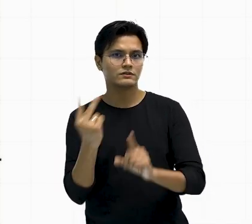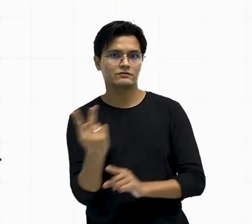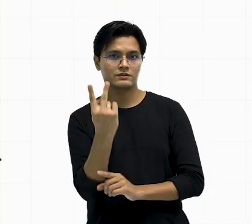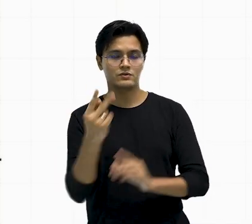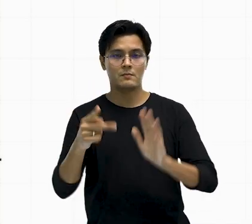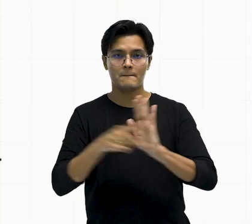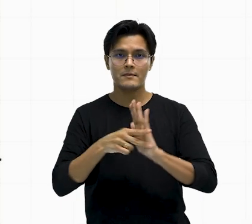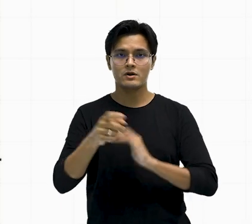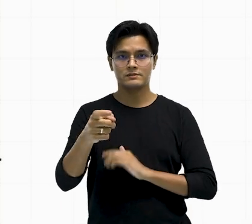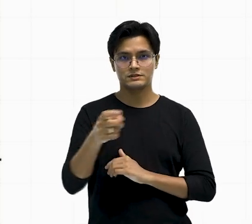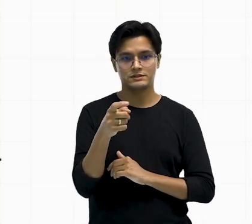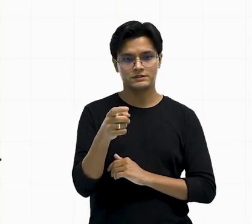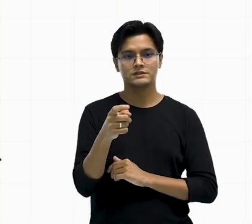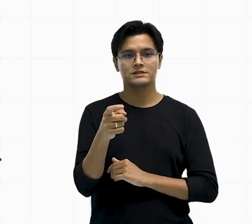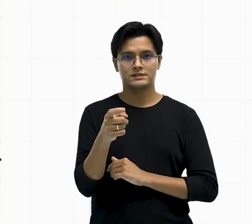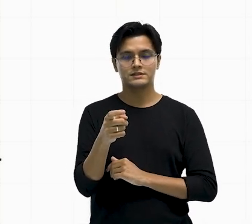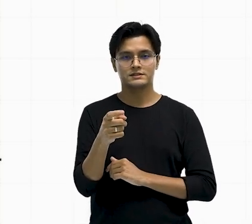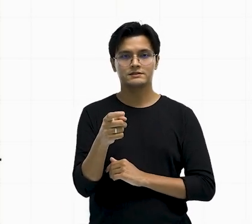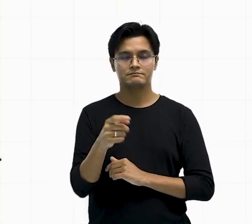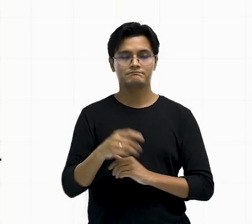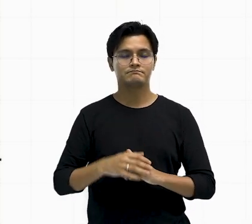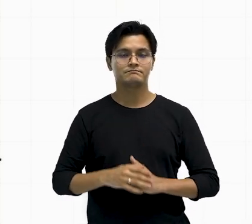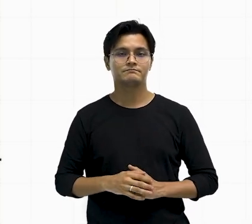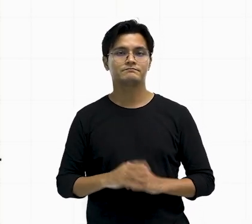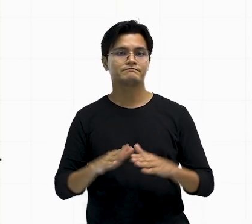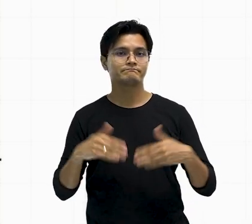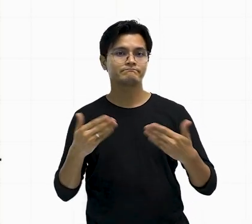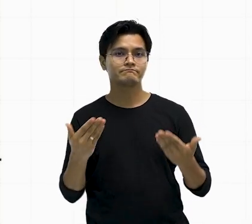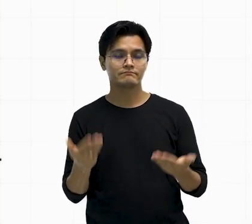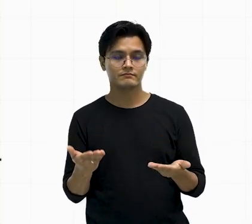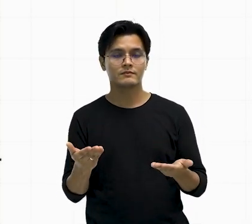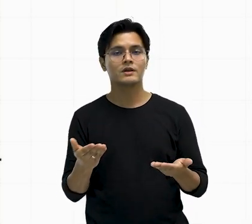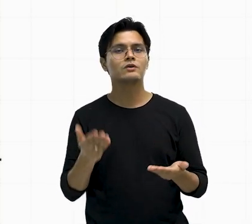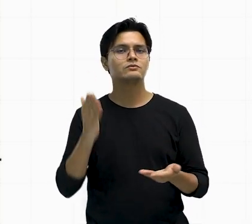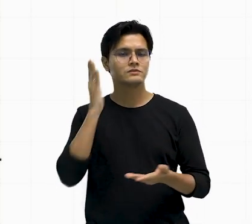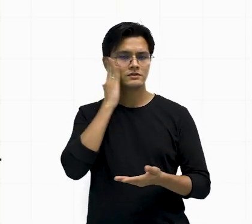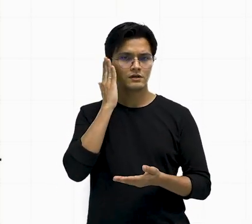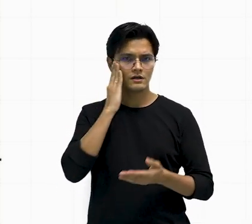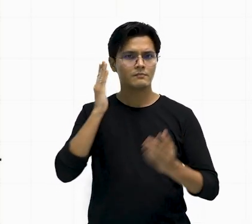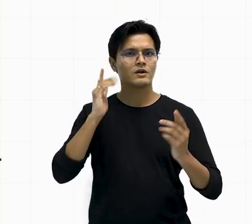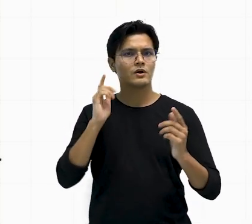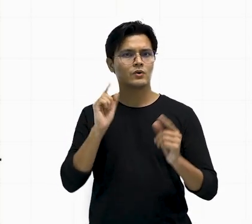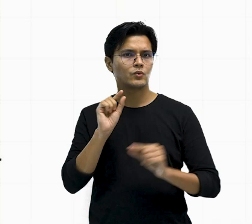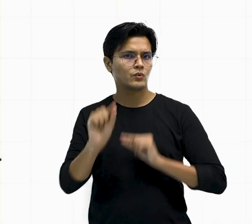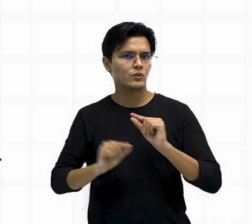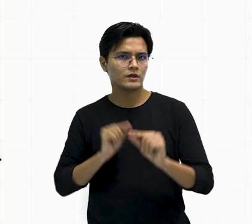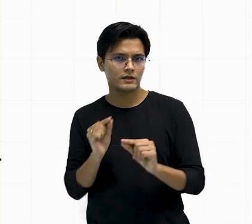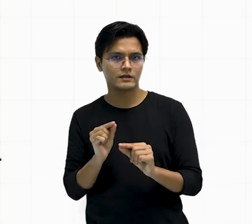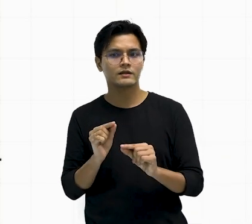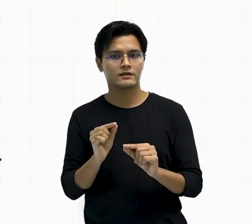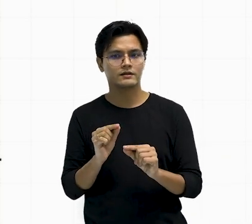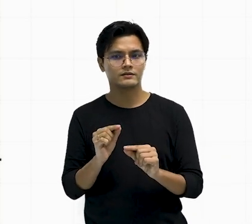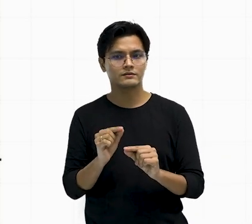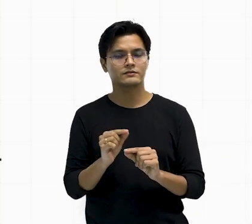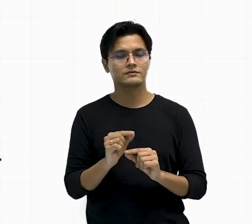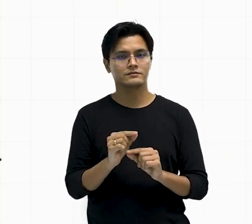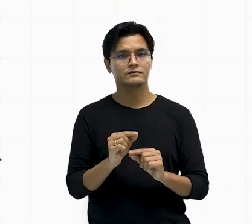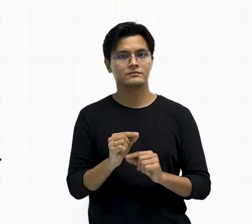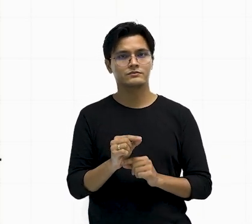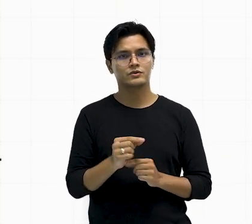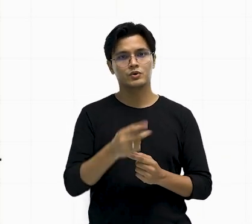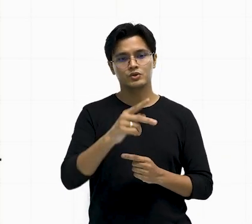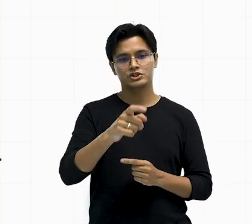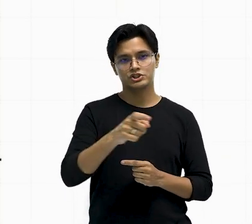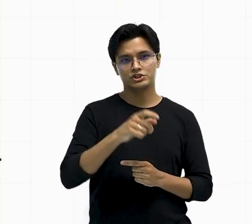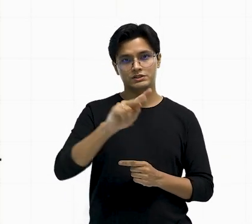x e não de x ao quadrado, automaticamente, então, esse expoente de x deverá sair